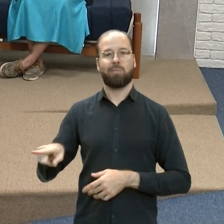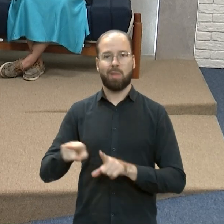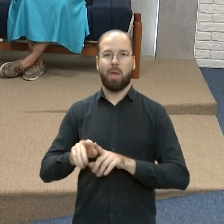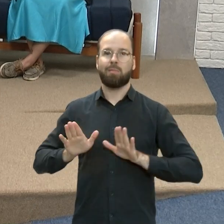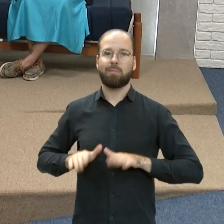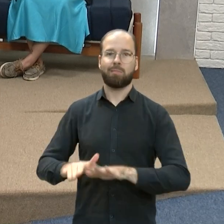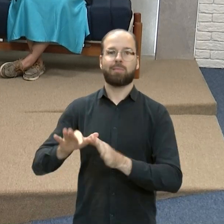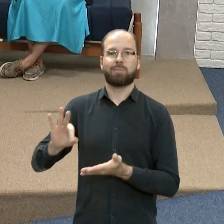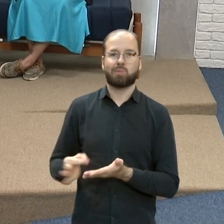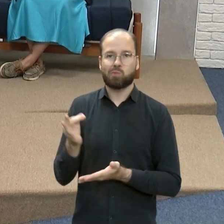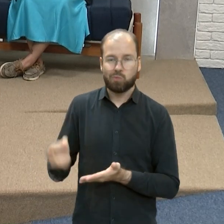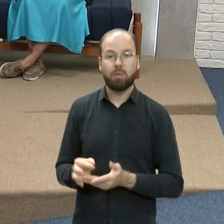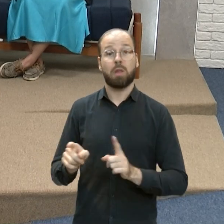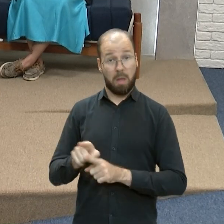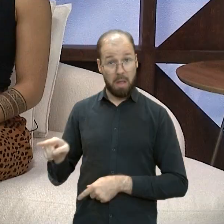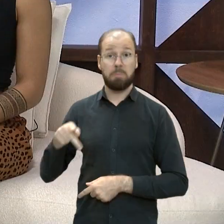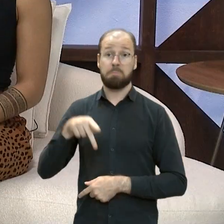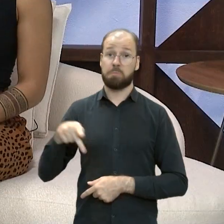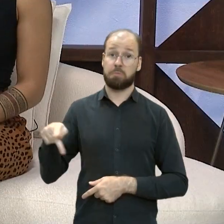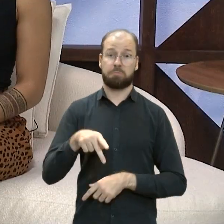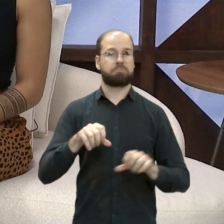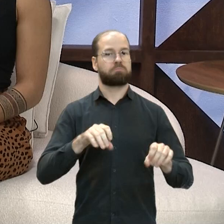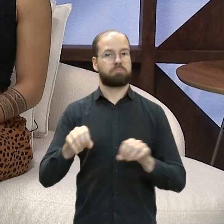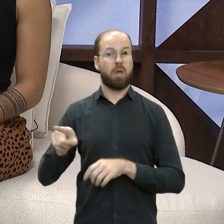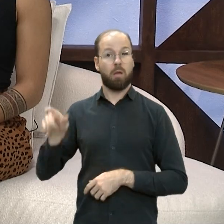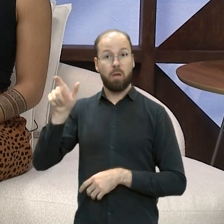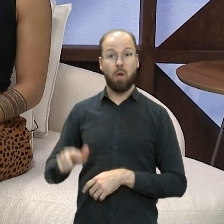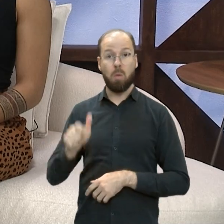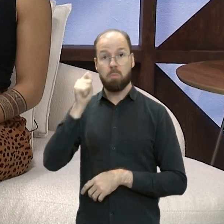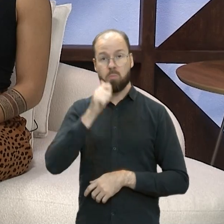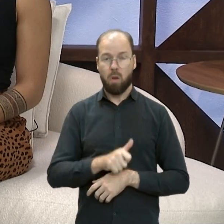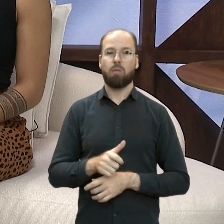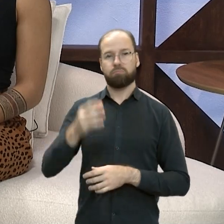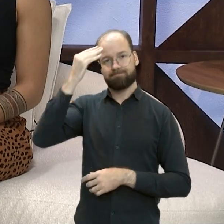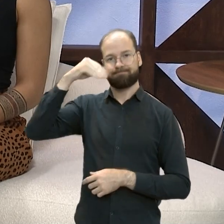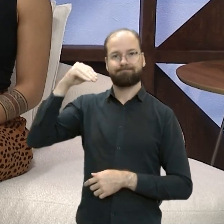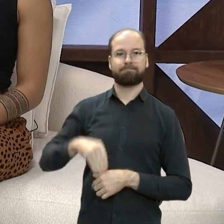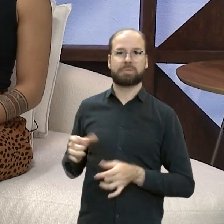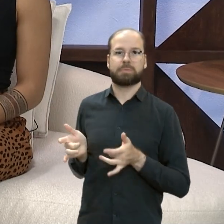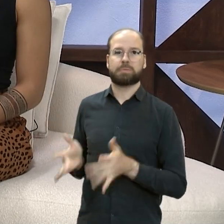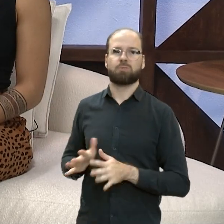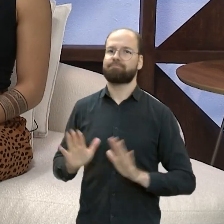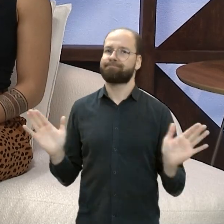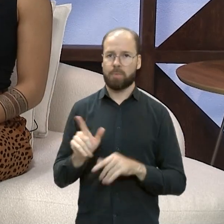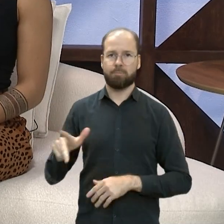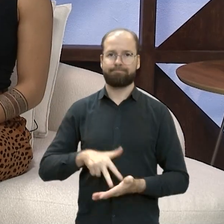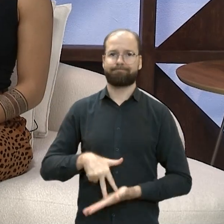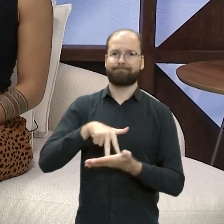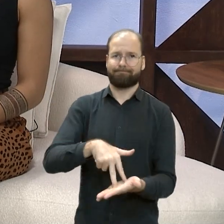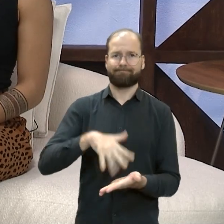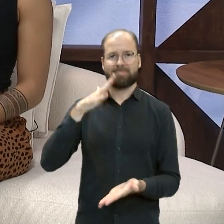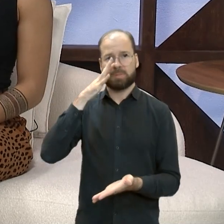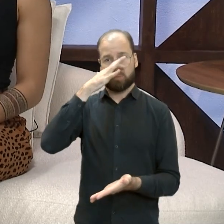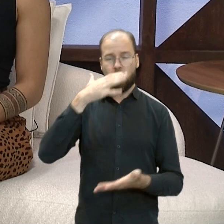né? Ela foi uma mulher que ela não desistiu, ela resistiu bastante. E ela traz esses ensinamentos pra gente,